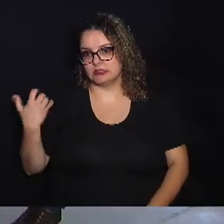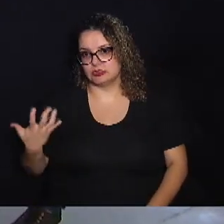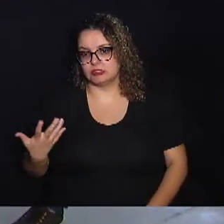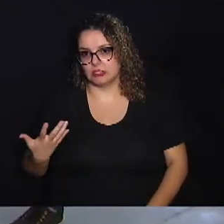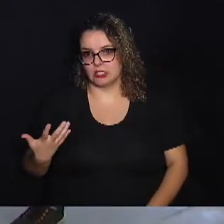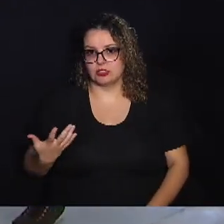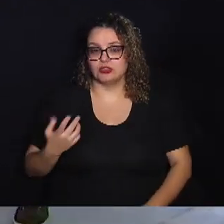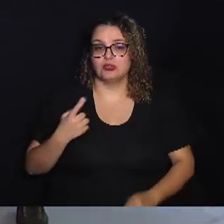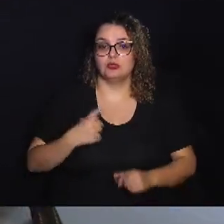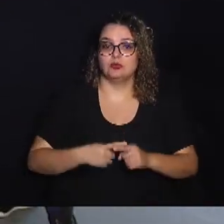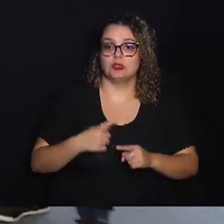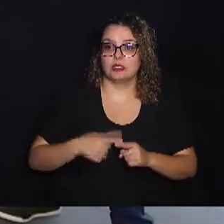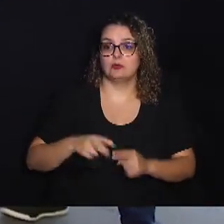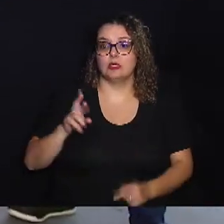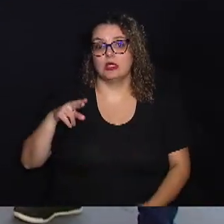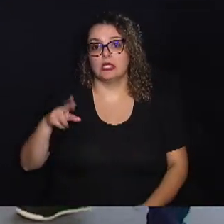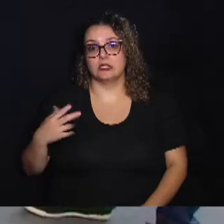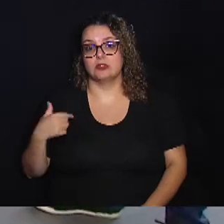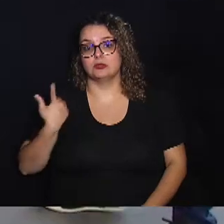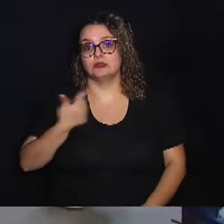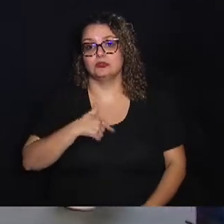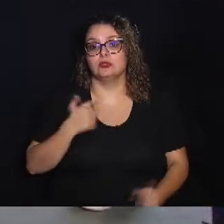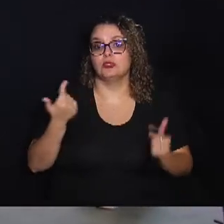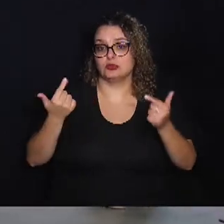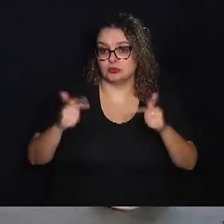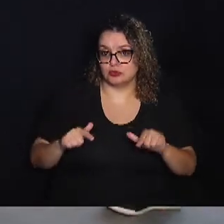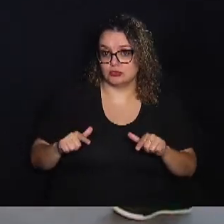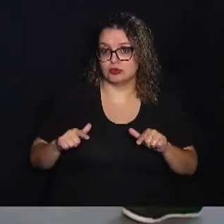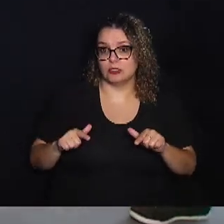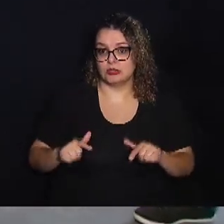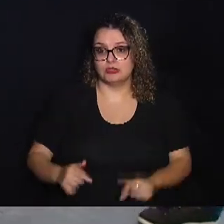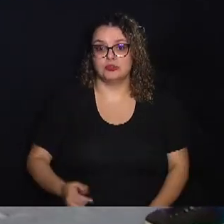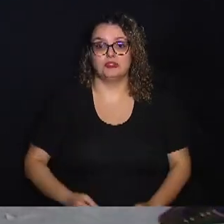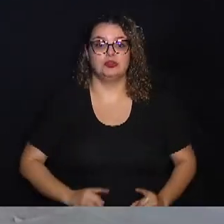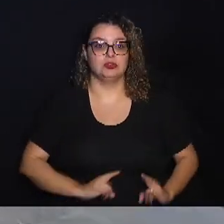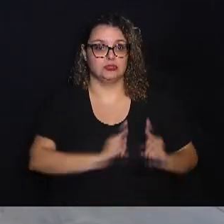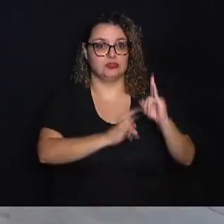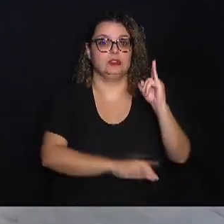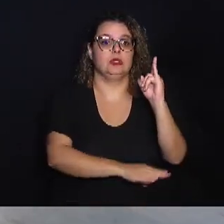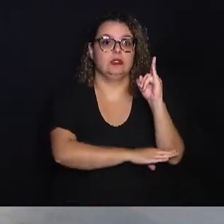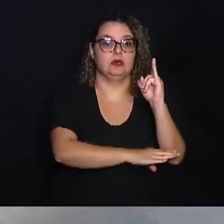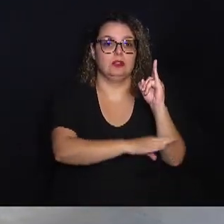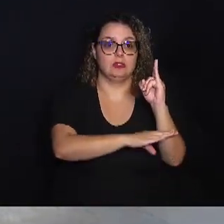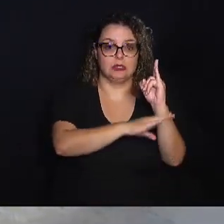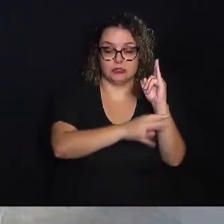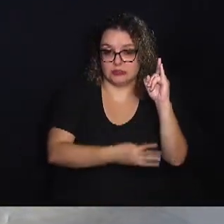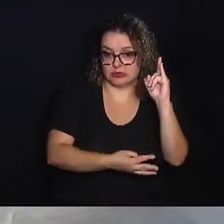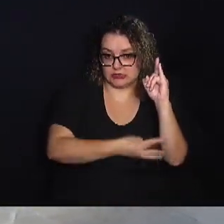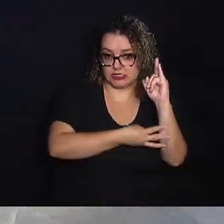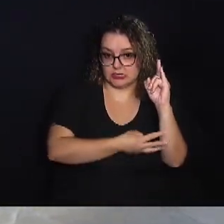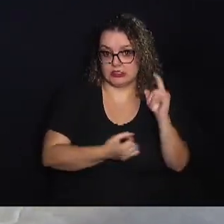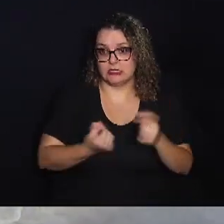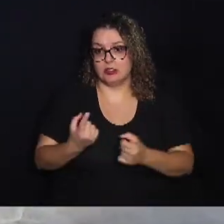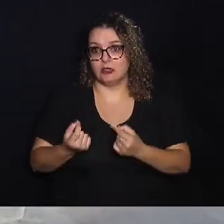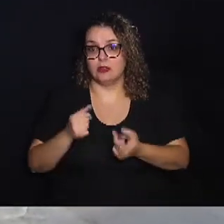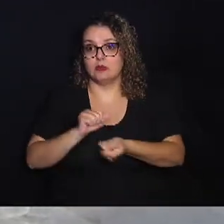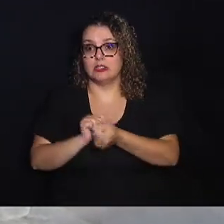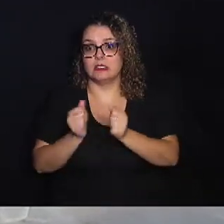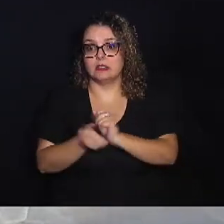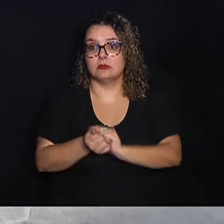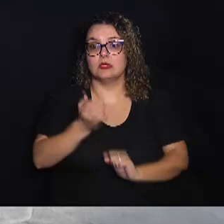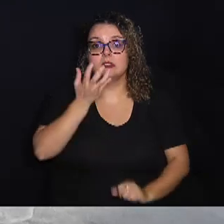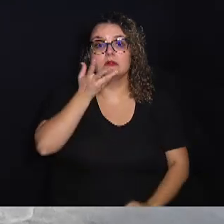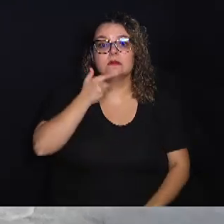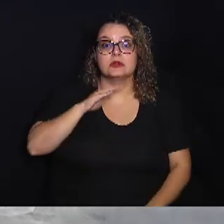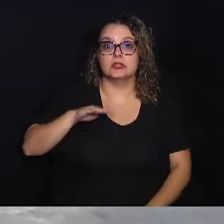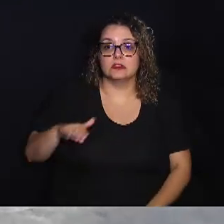Por conta, até mesmo o nosso espaço é um prédio, né, de 3 andares, então a gente ainda tem que fazer algumas adaptações para as crianças.